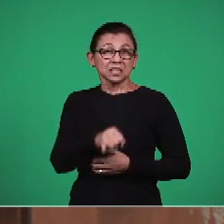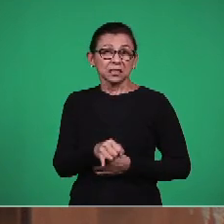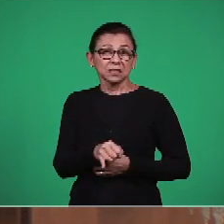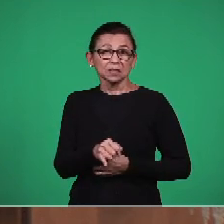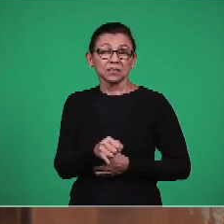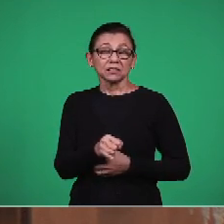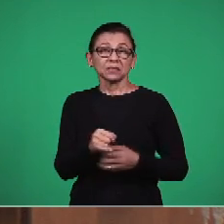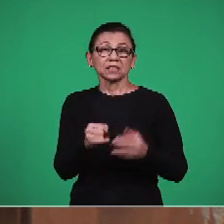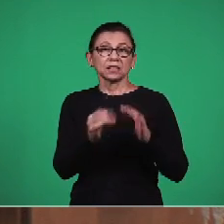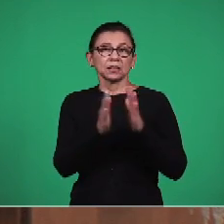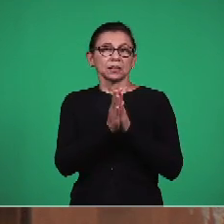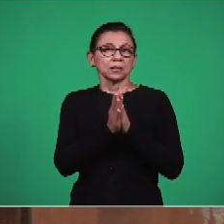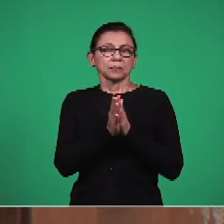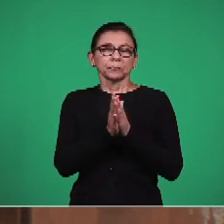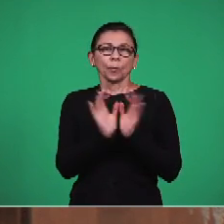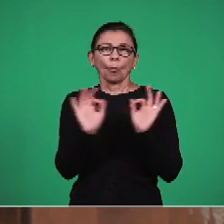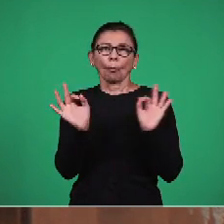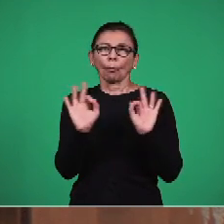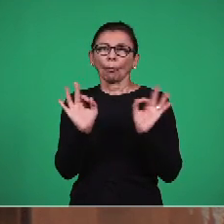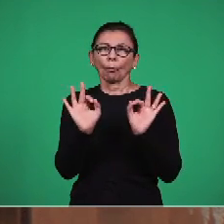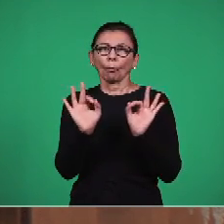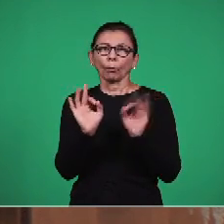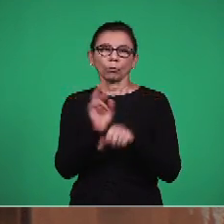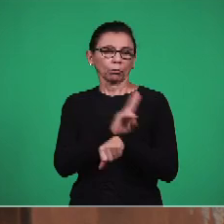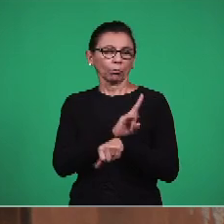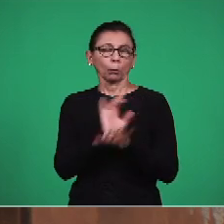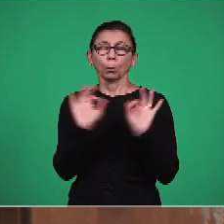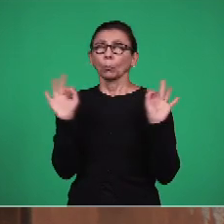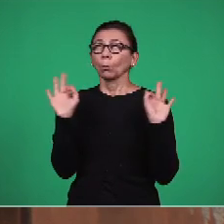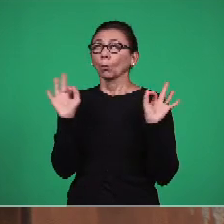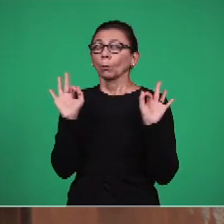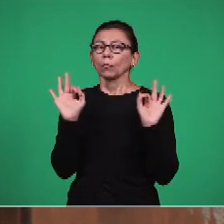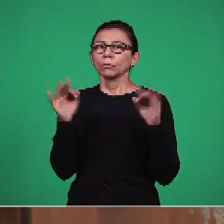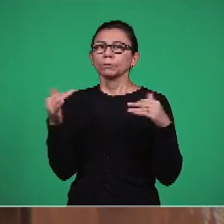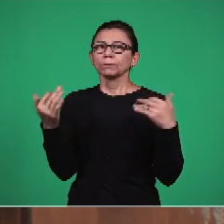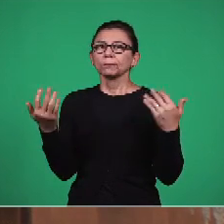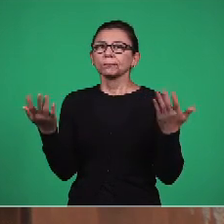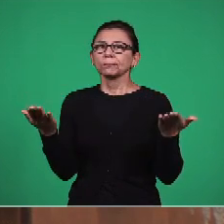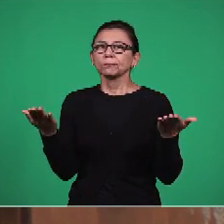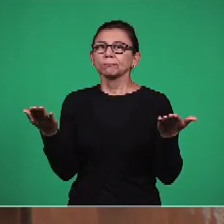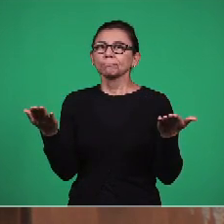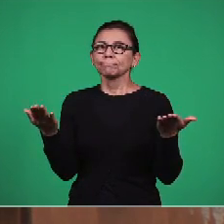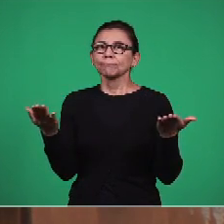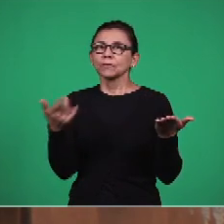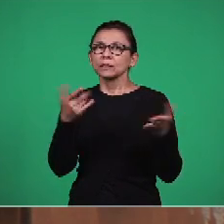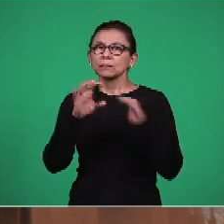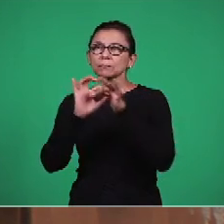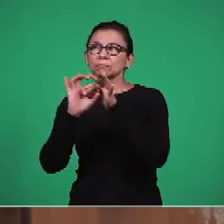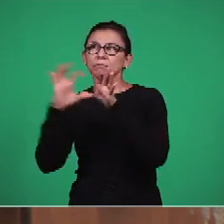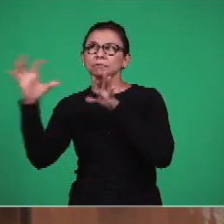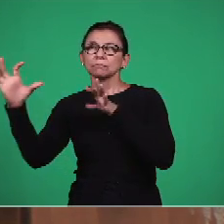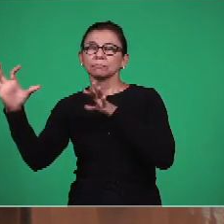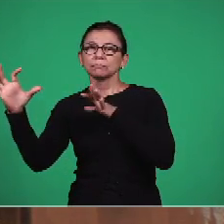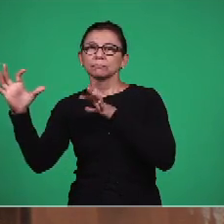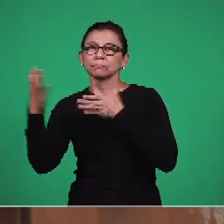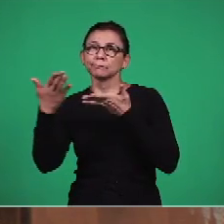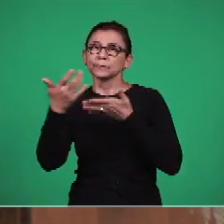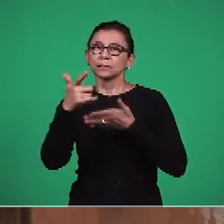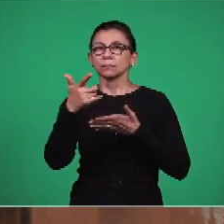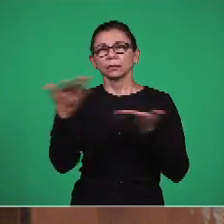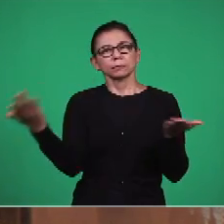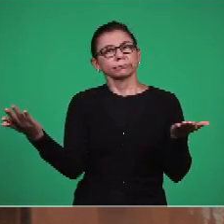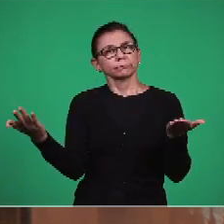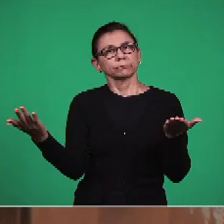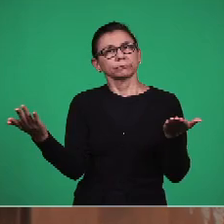há comunhão. Então, a ligação do Senhor para a sua vida se deixa de estabelecer. Então, daqui para frente, a sua comunhão com o Senhor